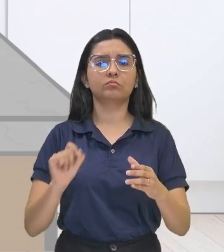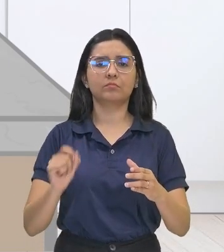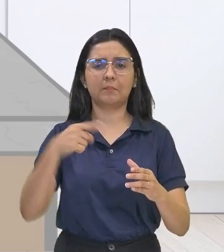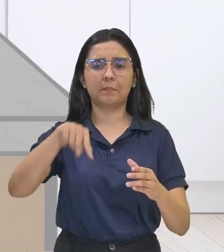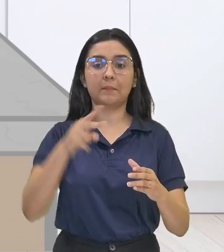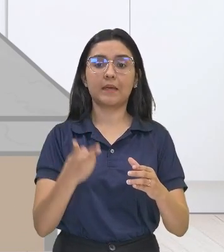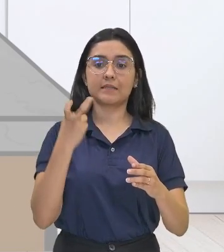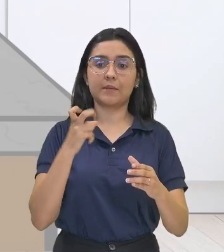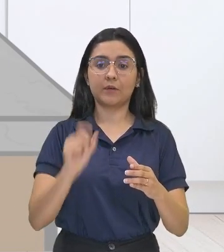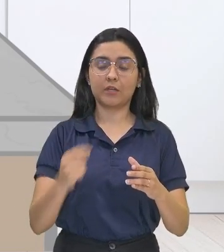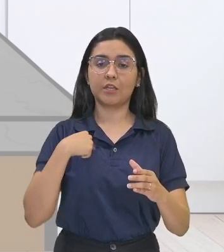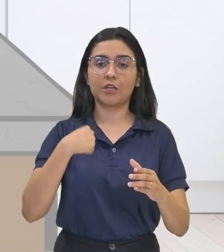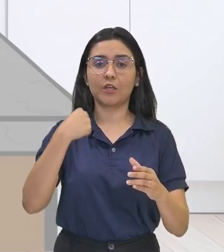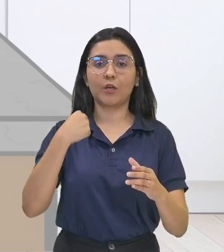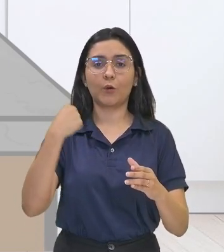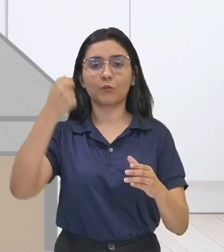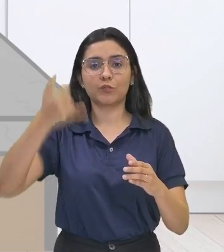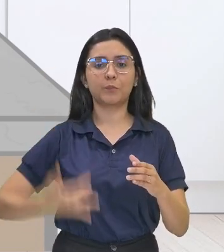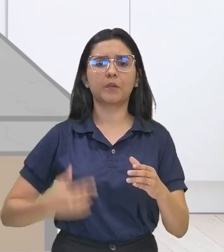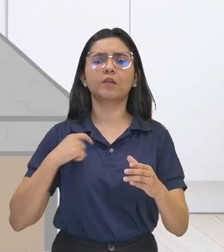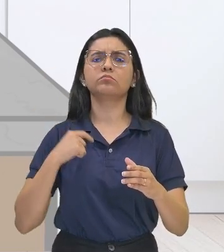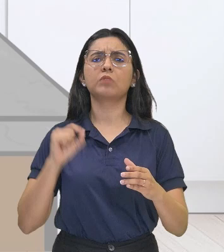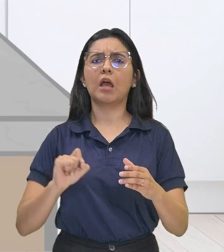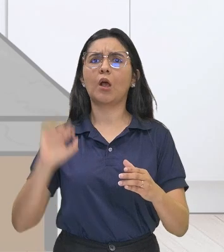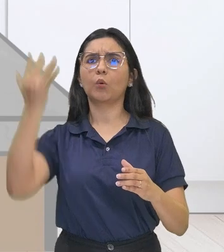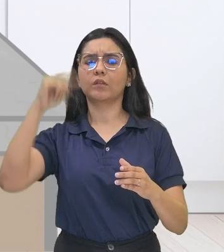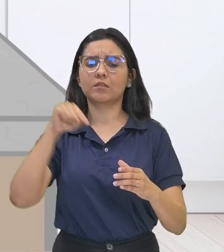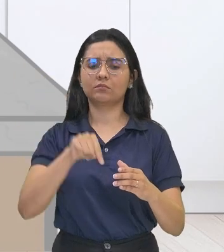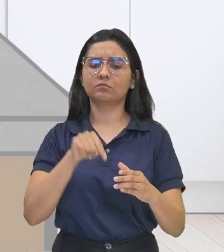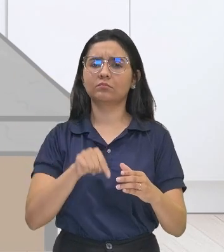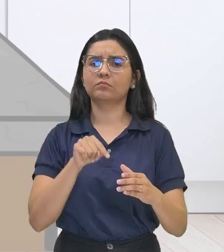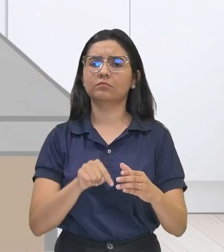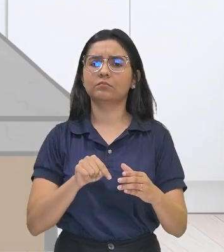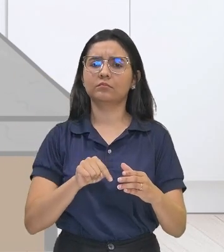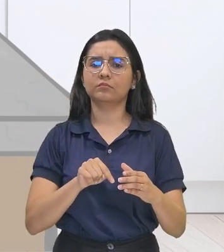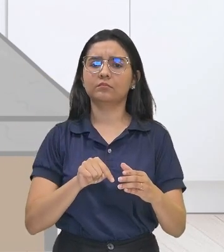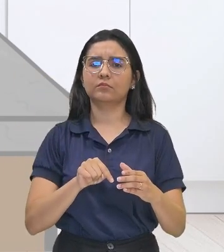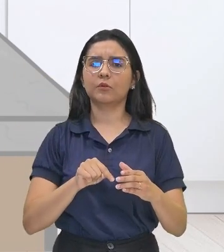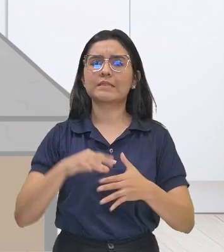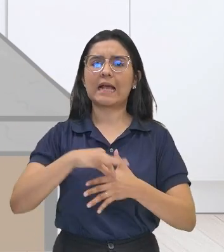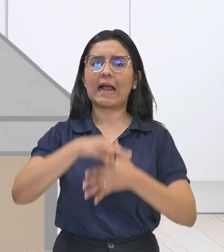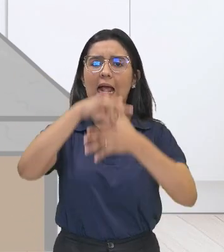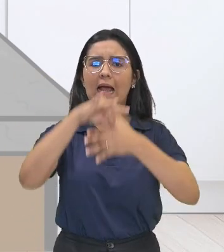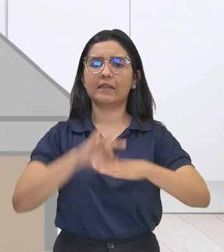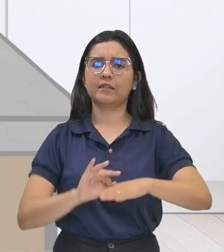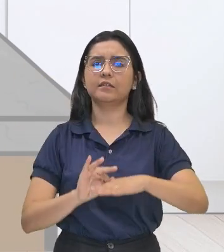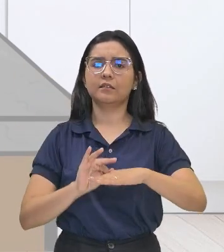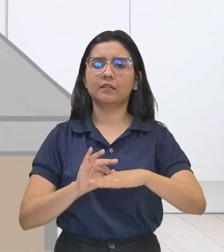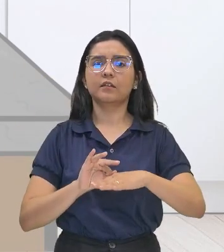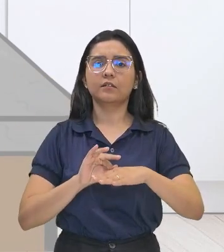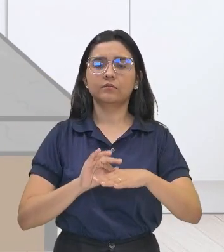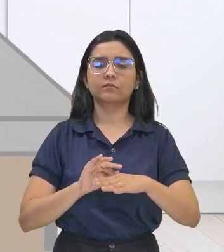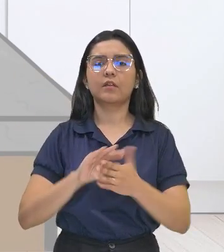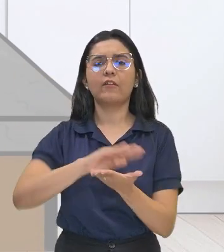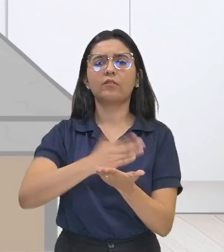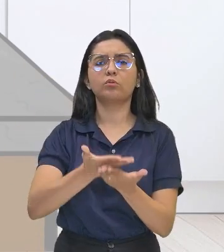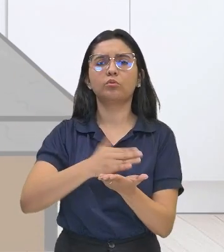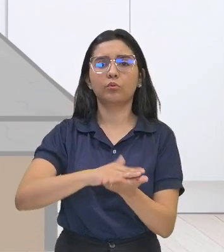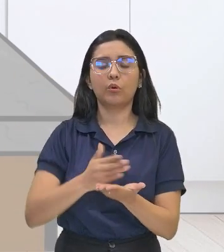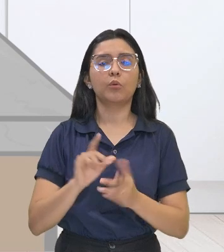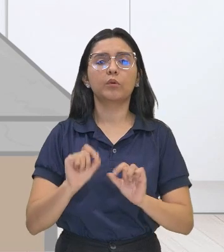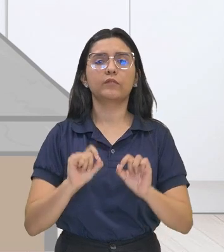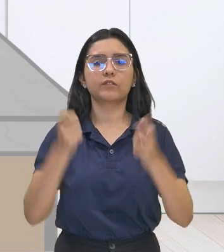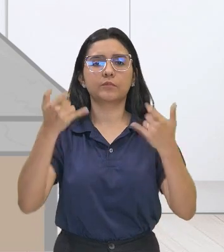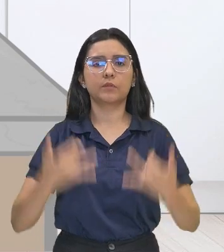enquanto eu estou aqui explicando para você, alguma coisa está acontecendo com esta carne. O que nós vamos falar